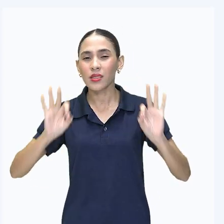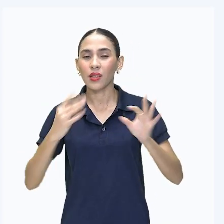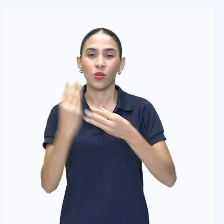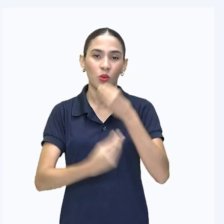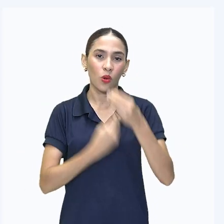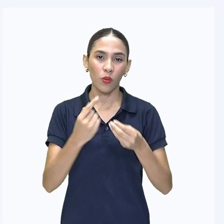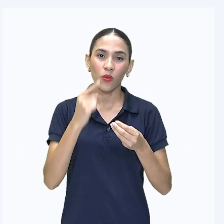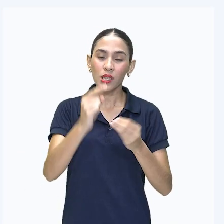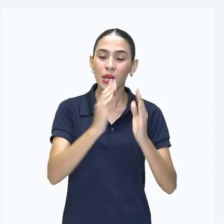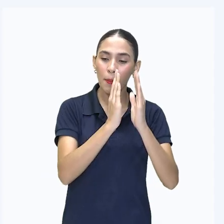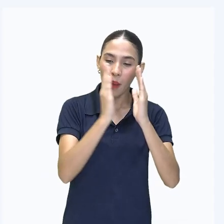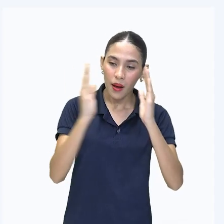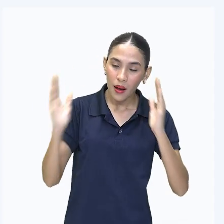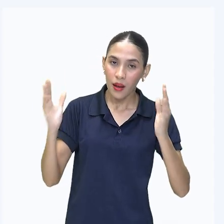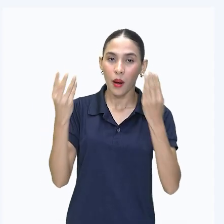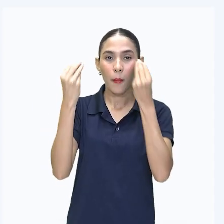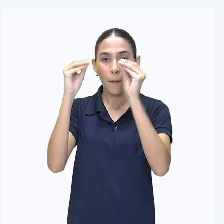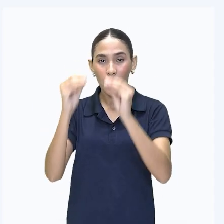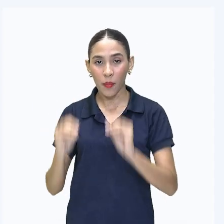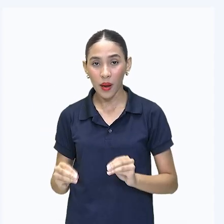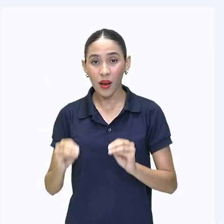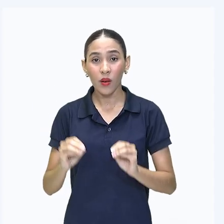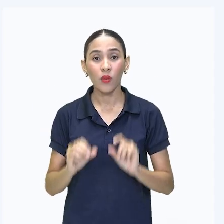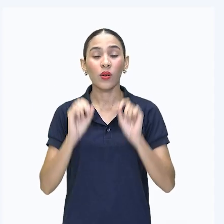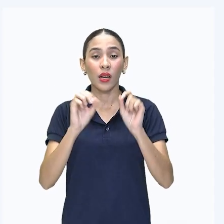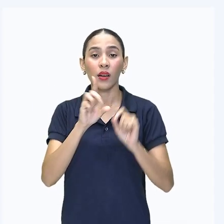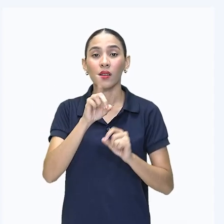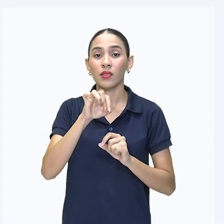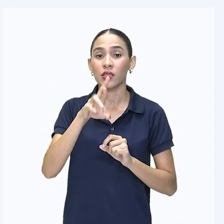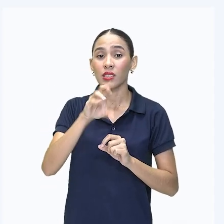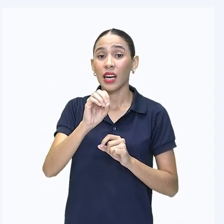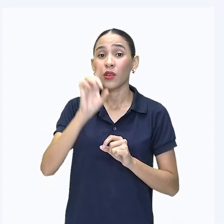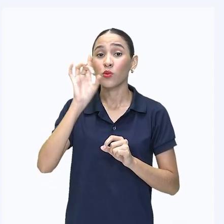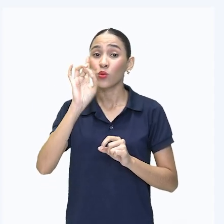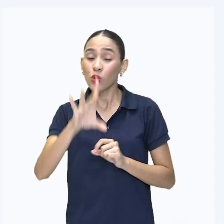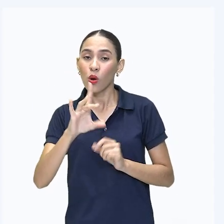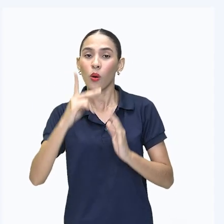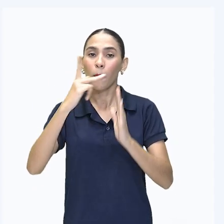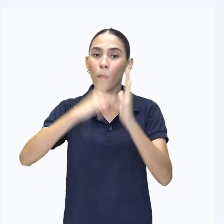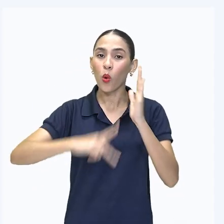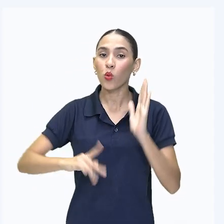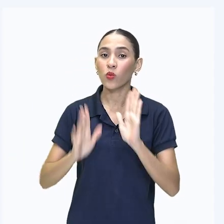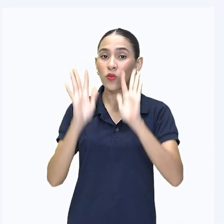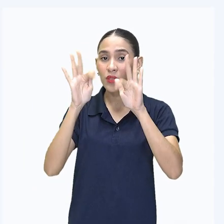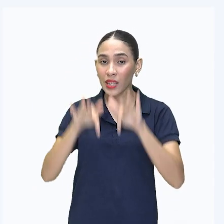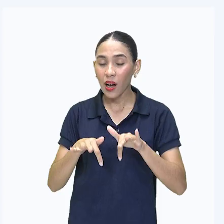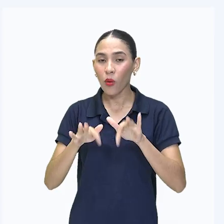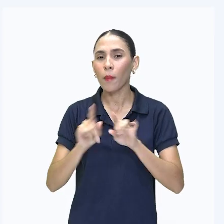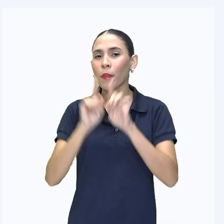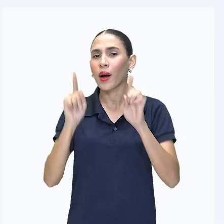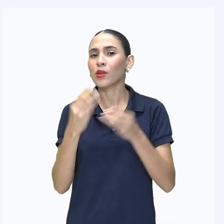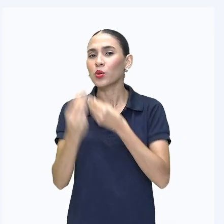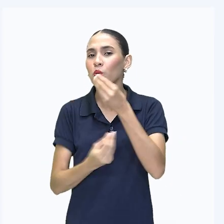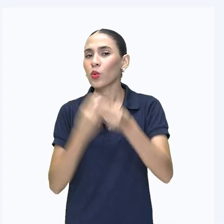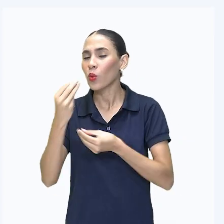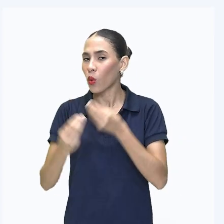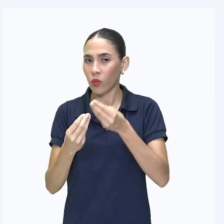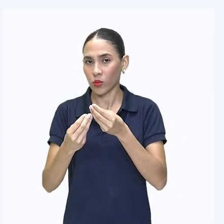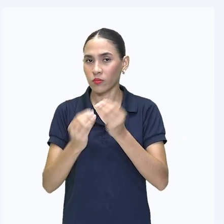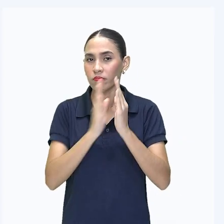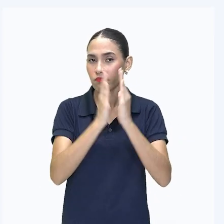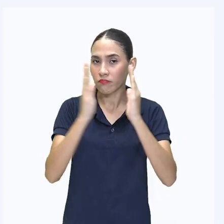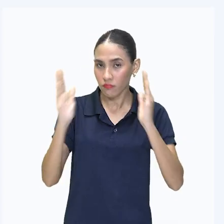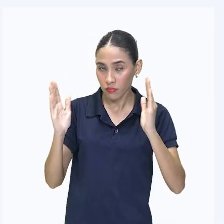organizadinho de como é que vocês vão fazer esse lançamento. O que vai para o diário só é a nota final. E como é que eu faço isso na trilha